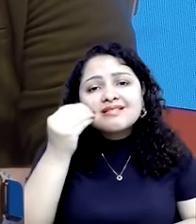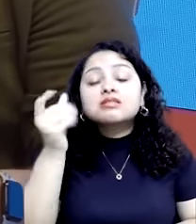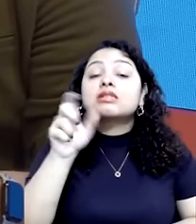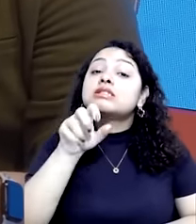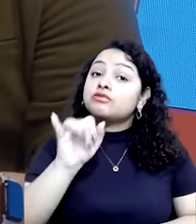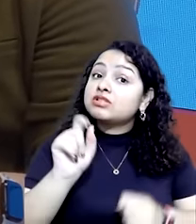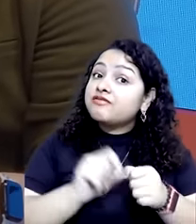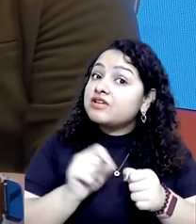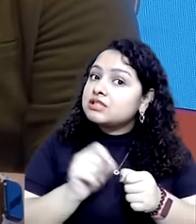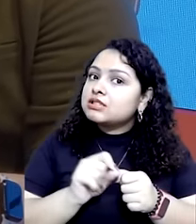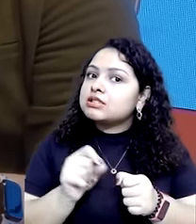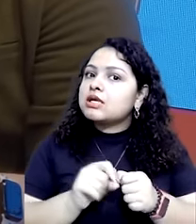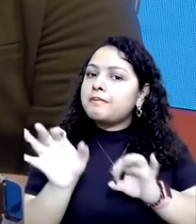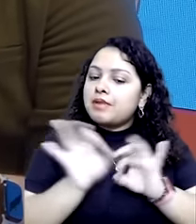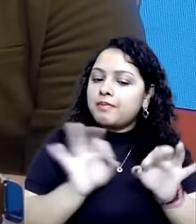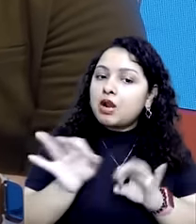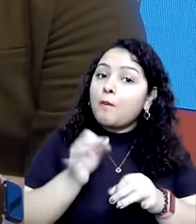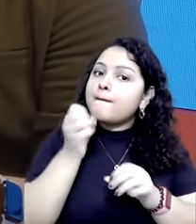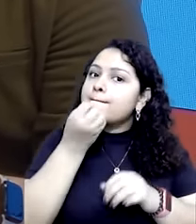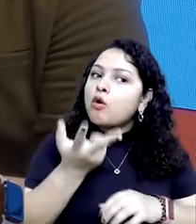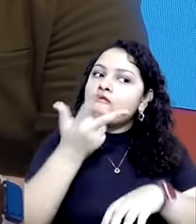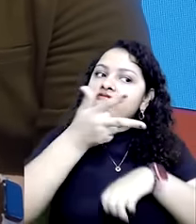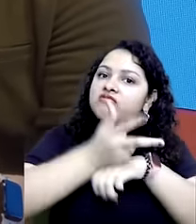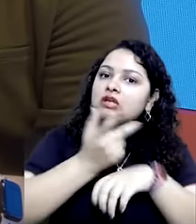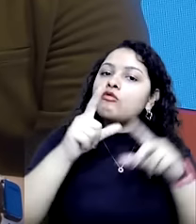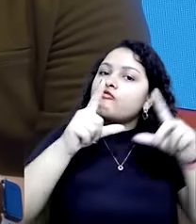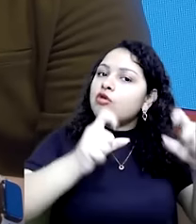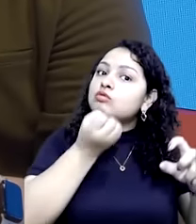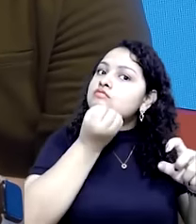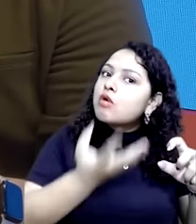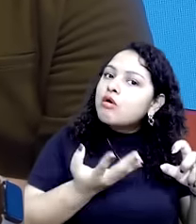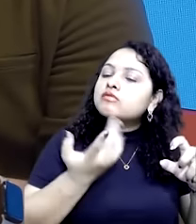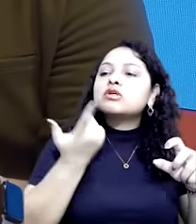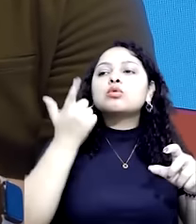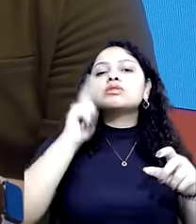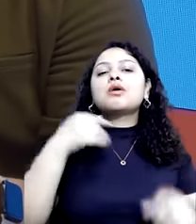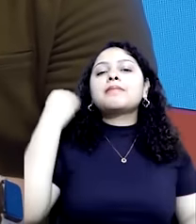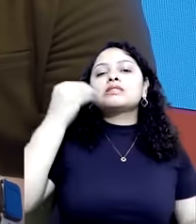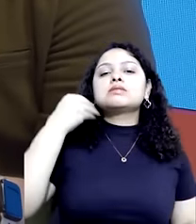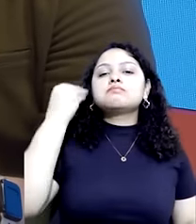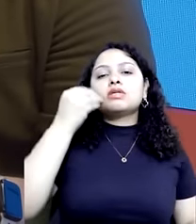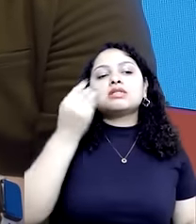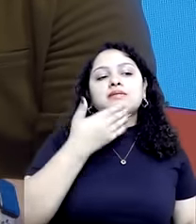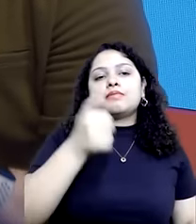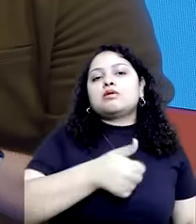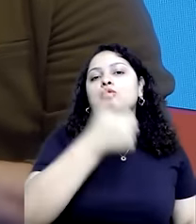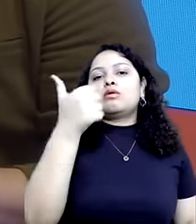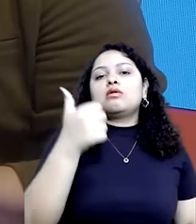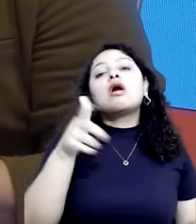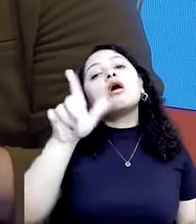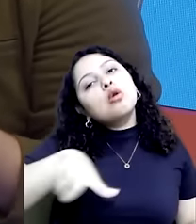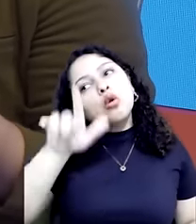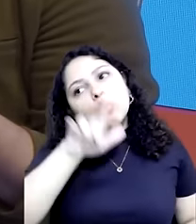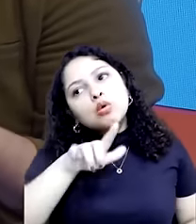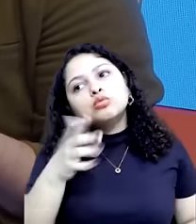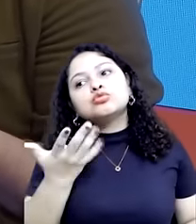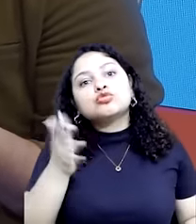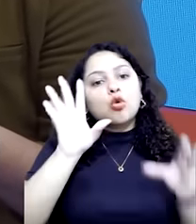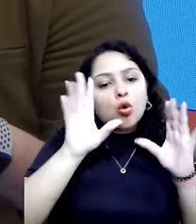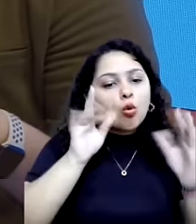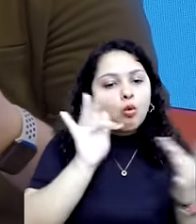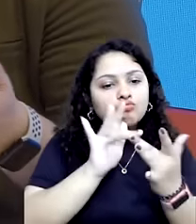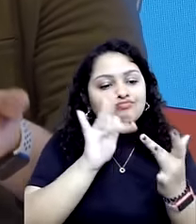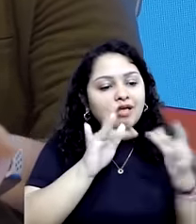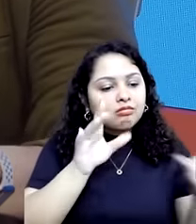você fizer uma boa execução de vídeo ou de foto você consegue criar uma experiência ainda melhor é óbvio que não vai ter o contato